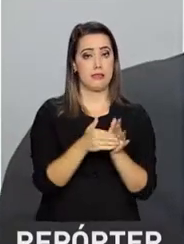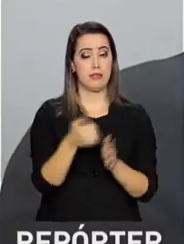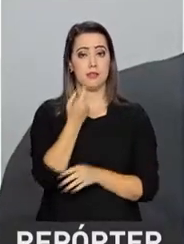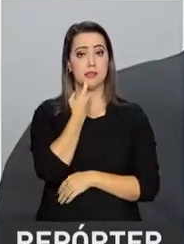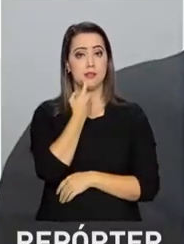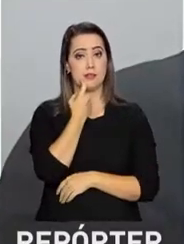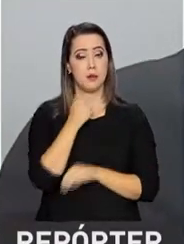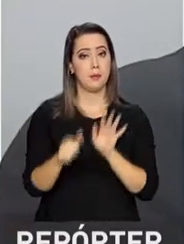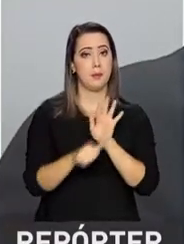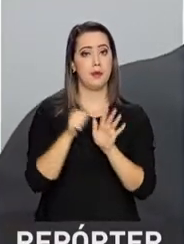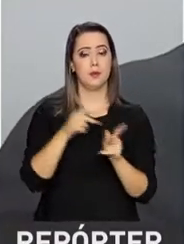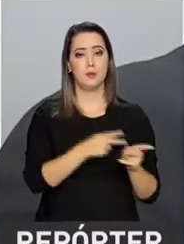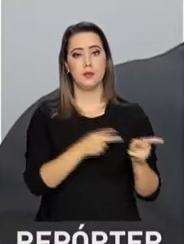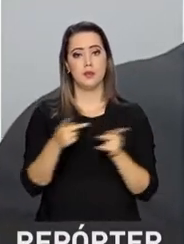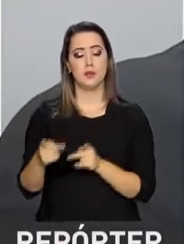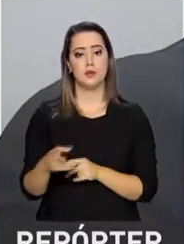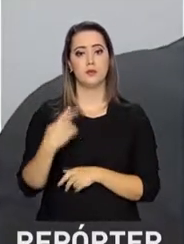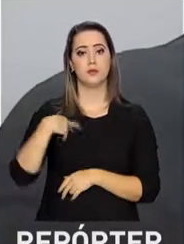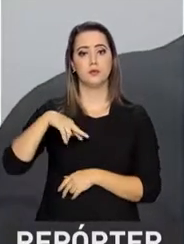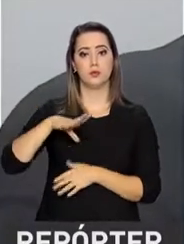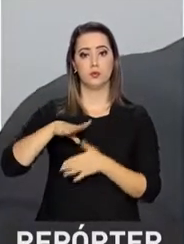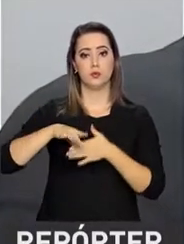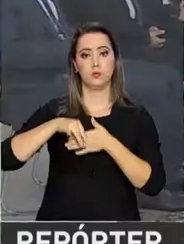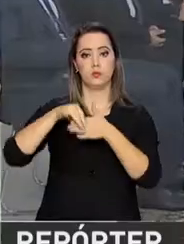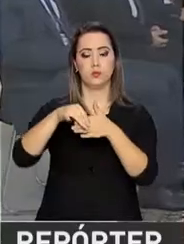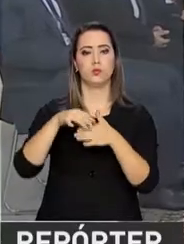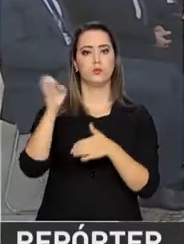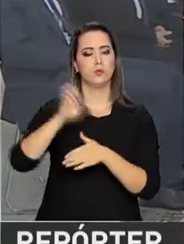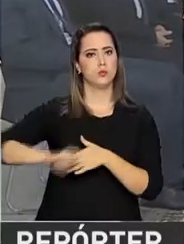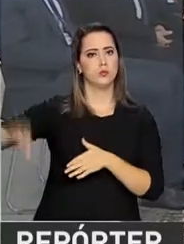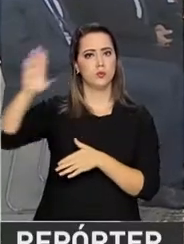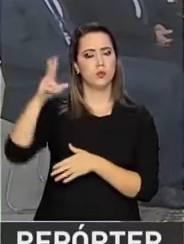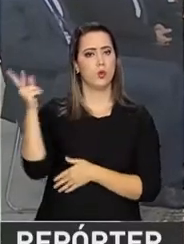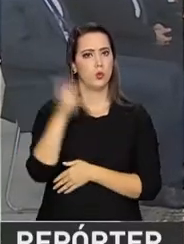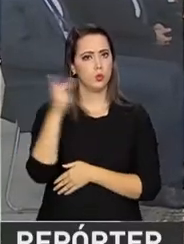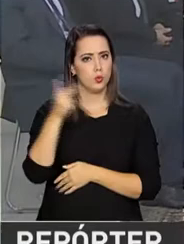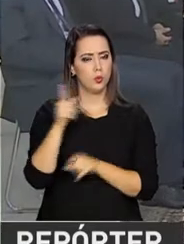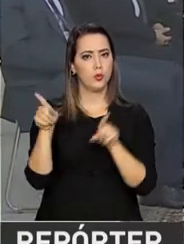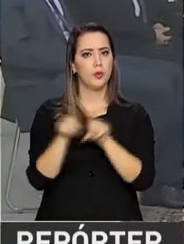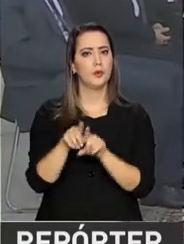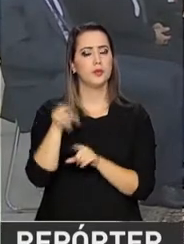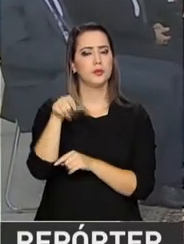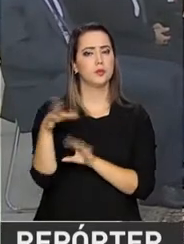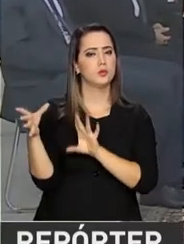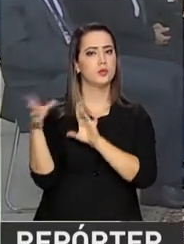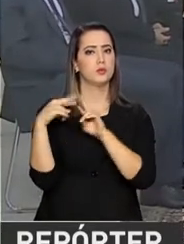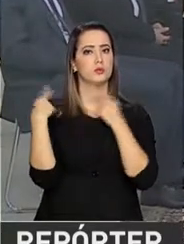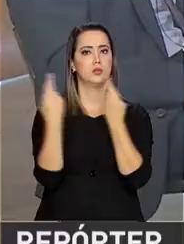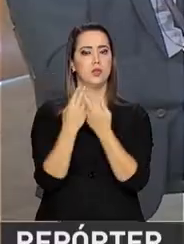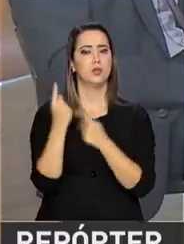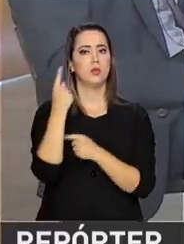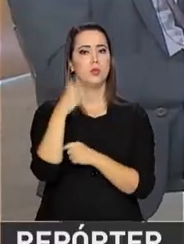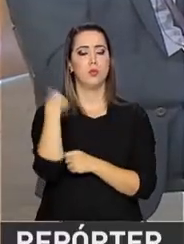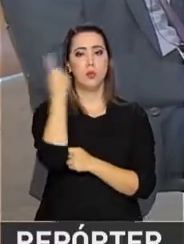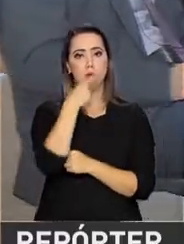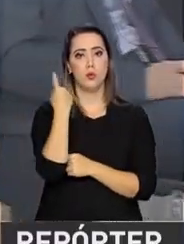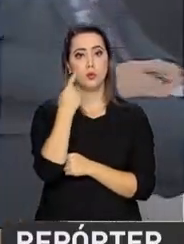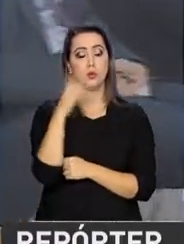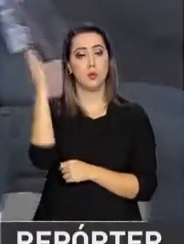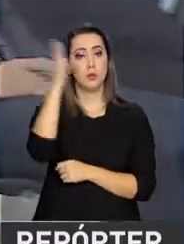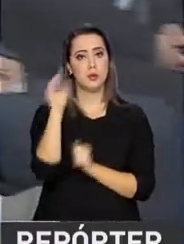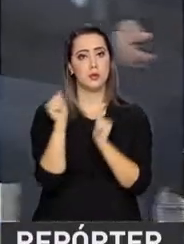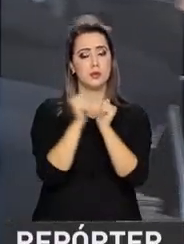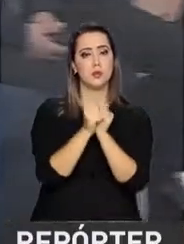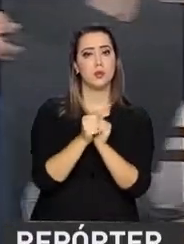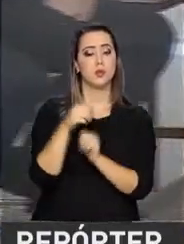visita de um chefe de estado do país europeu os dois líderes se reuniram por cerca de uma hora brasil e macedônia